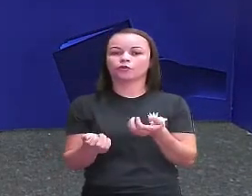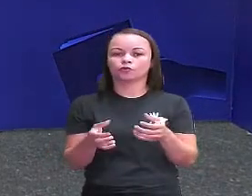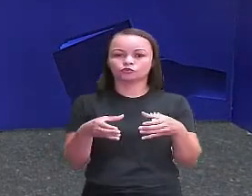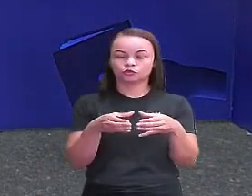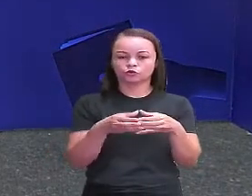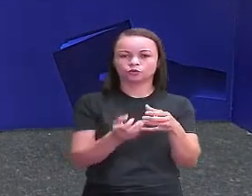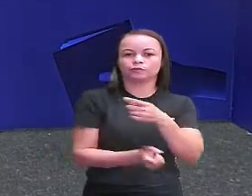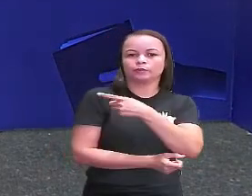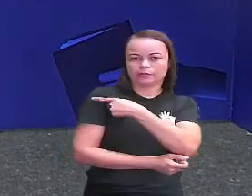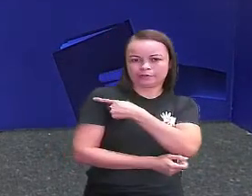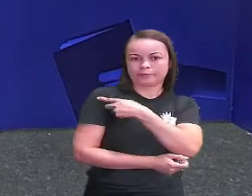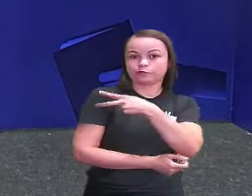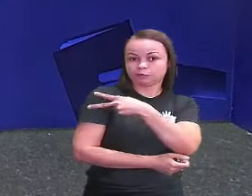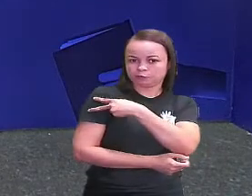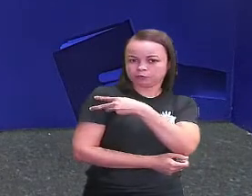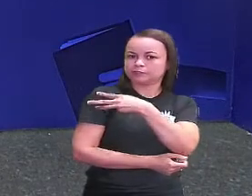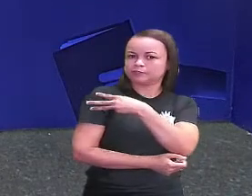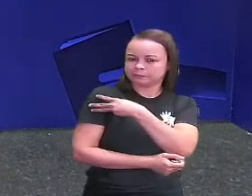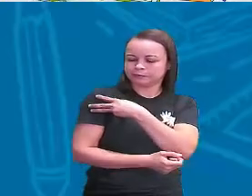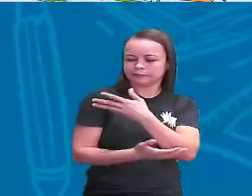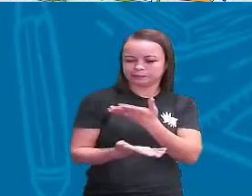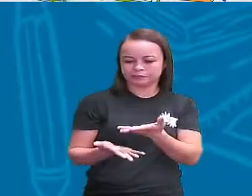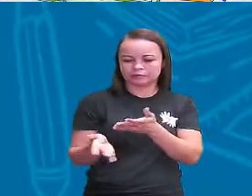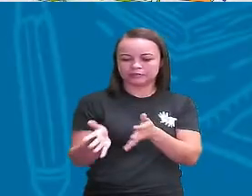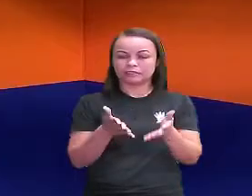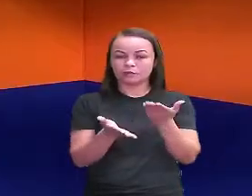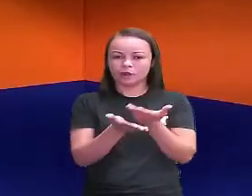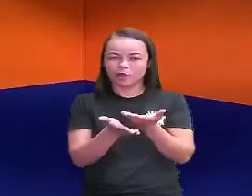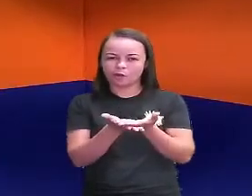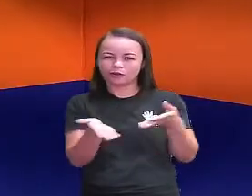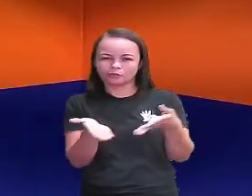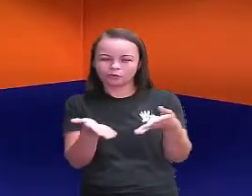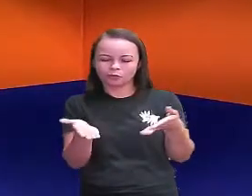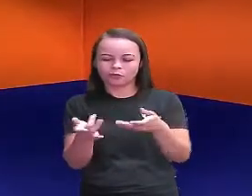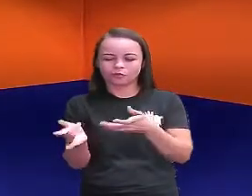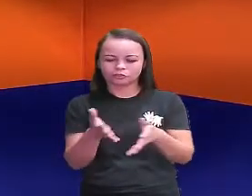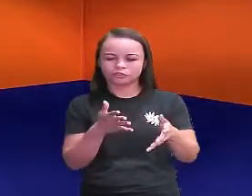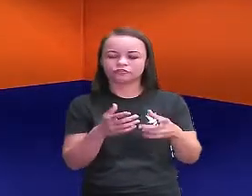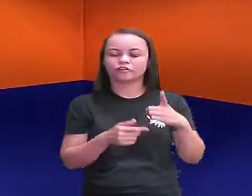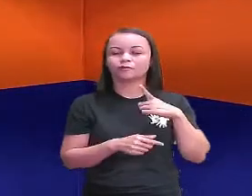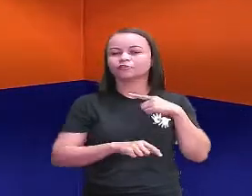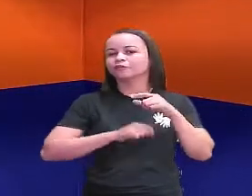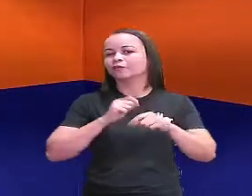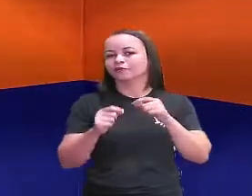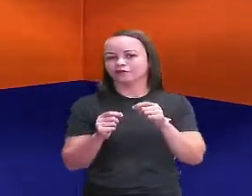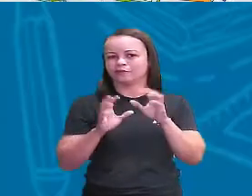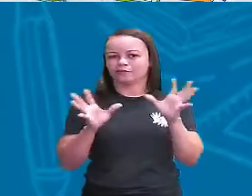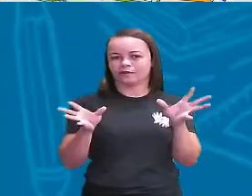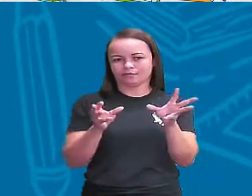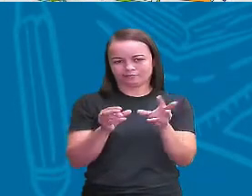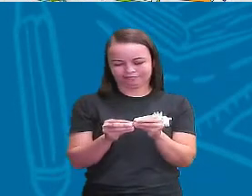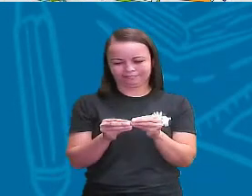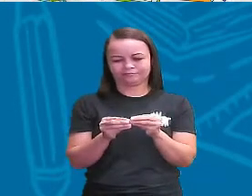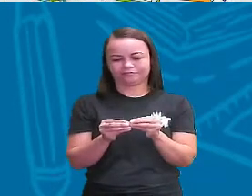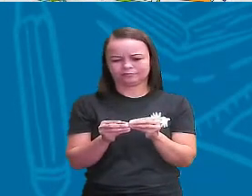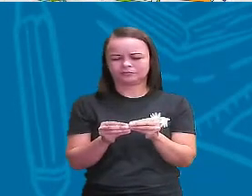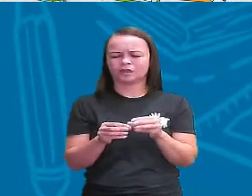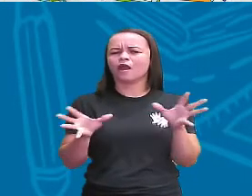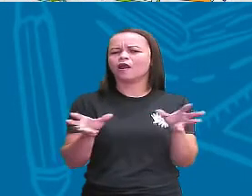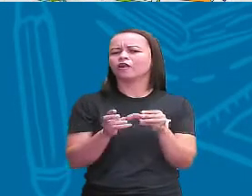segundo e terceiro anos, tá? E na nossa aula de hoje, a gente vai ter aqui, ó, uma revisão. O que